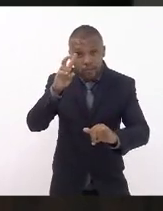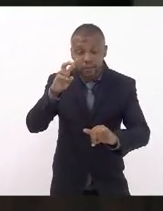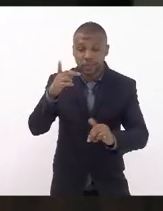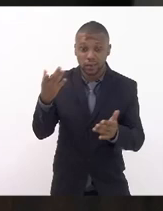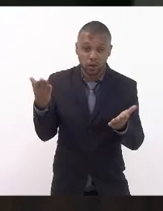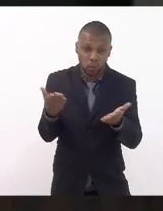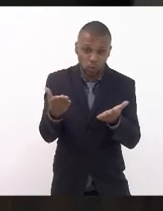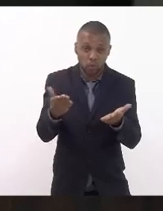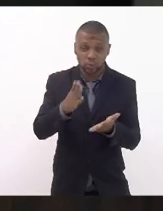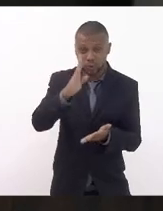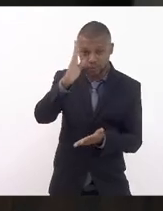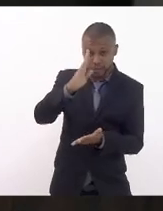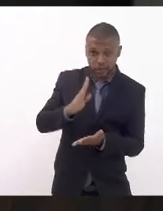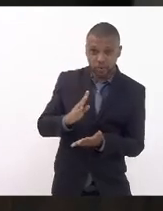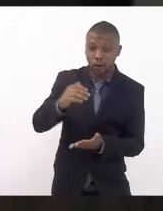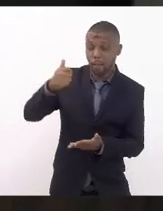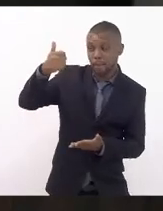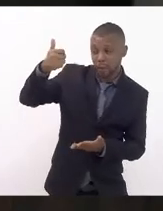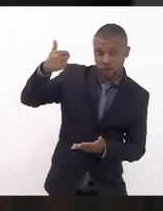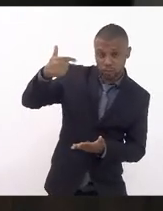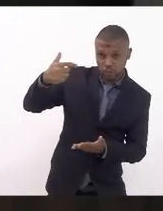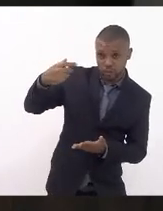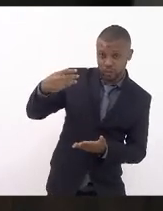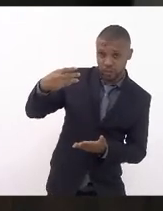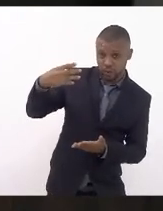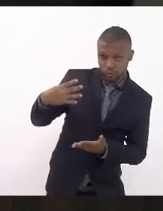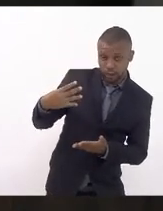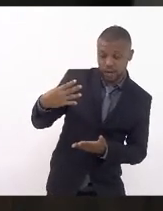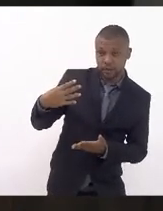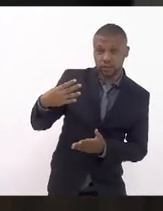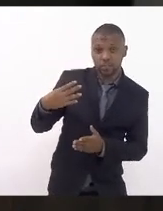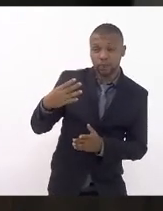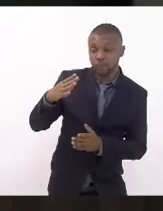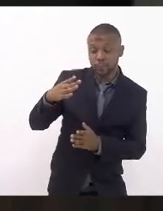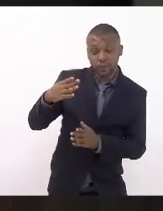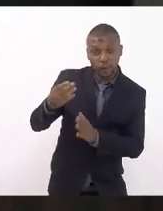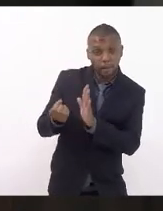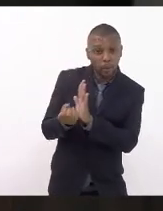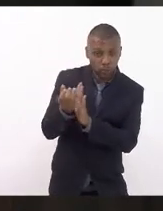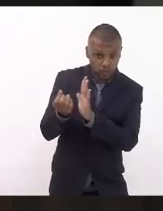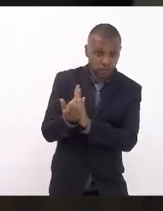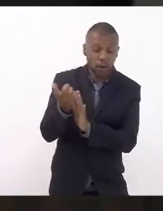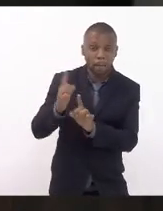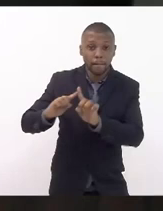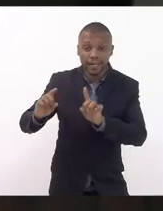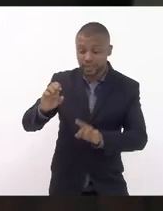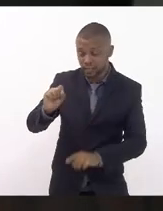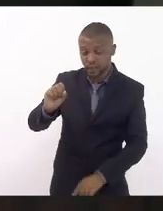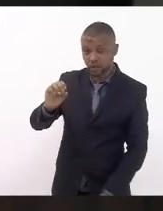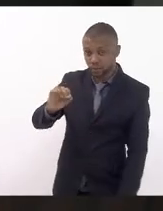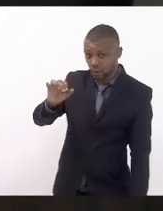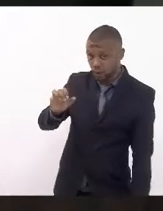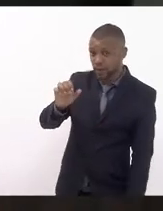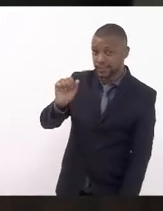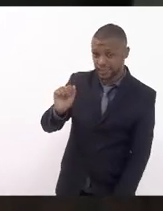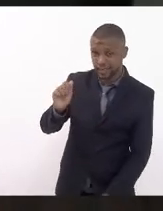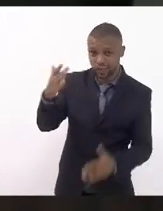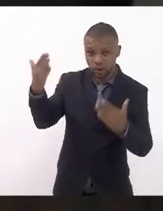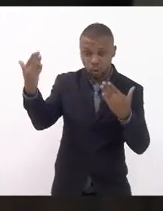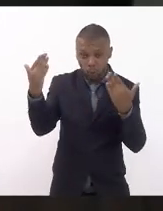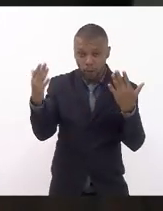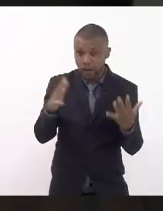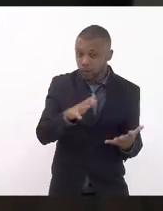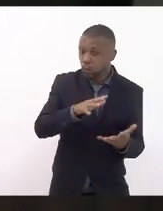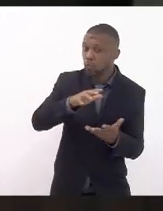o quarto país em produção, mas o primeiro na questão do soja, do mundo. Milho, nós somos o